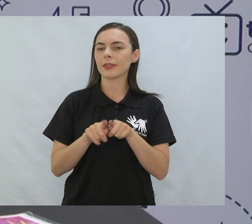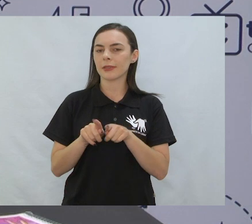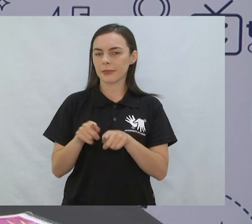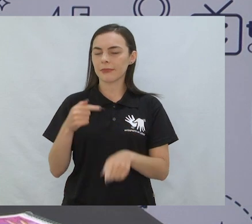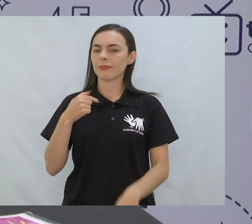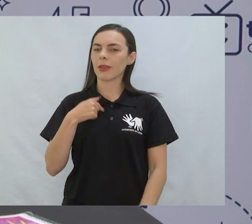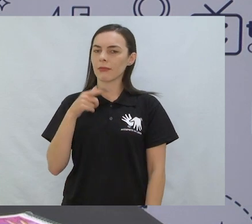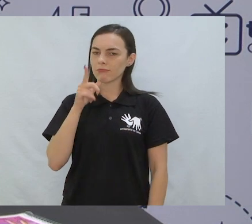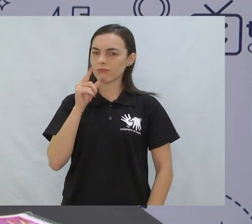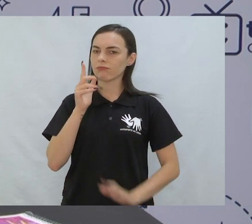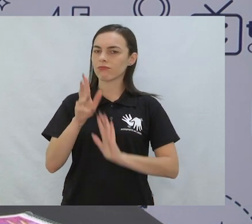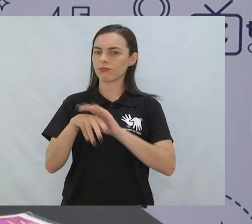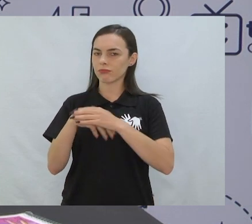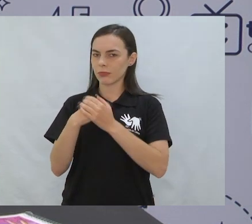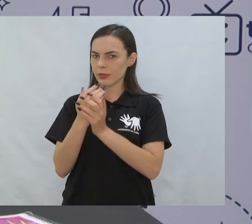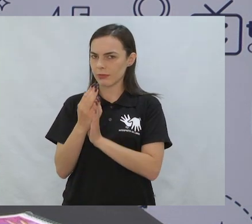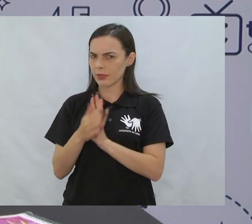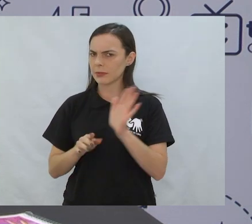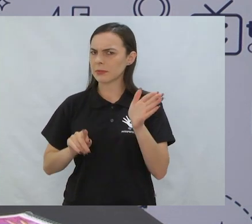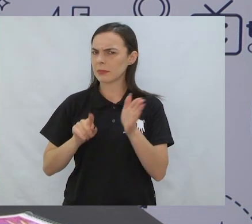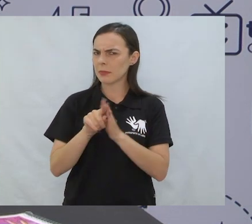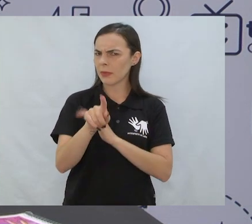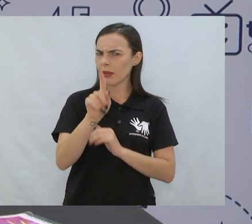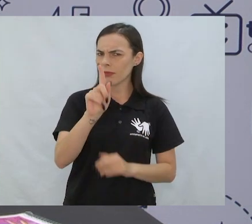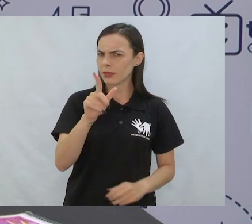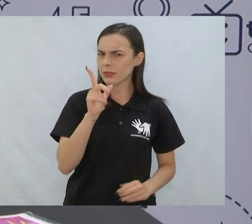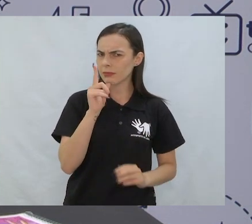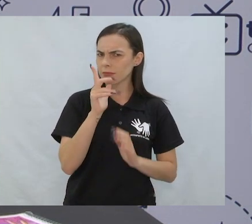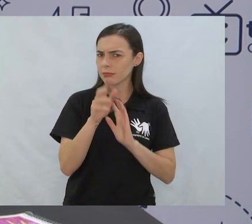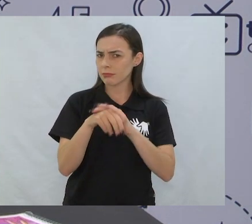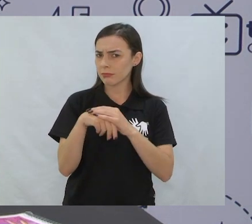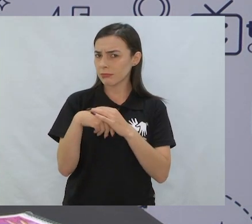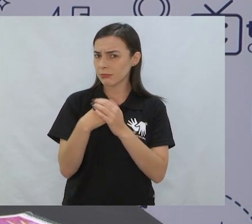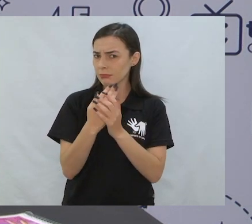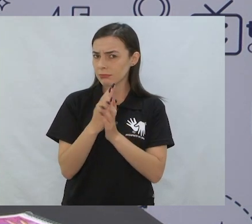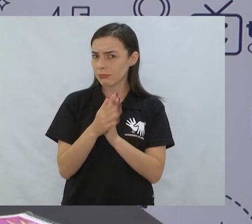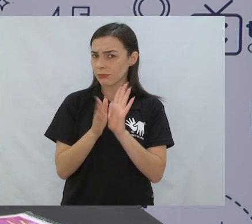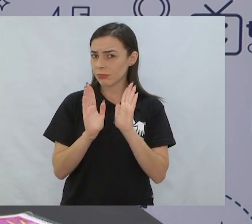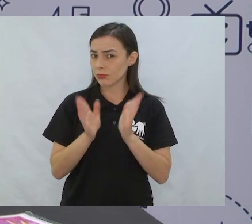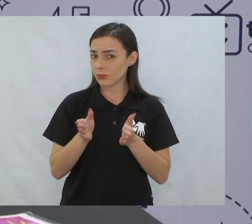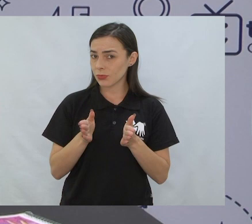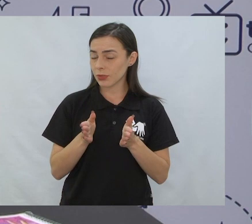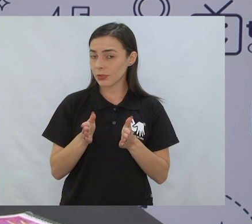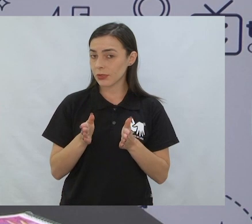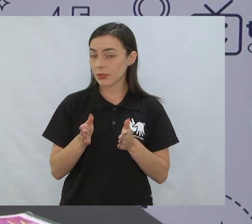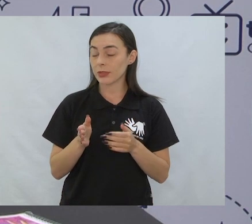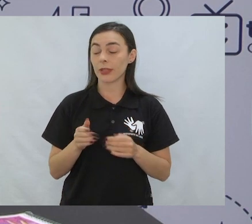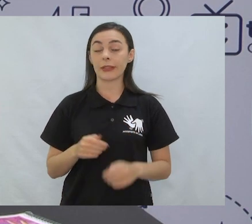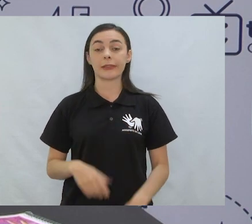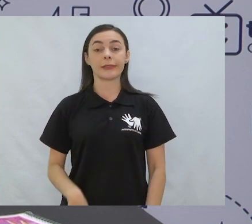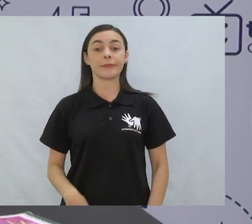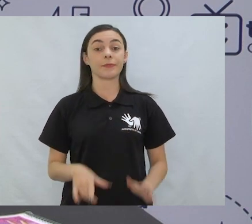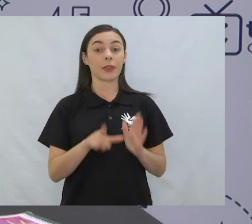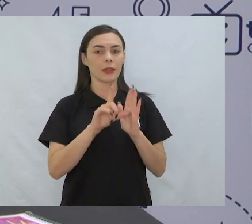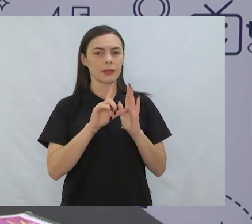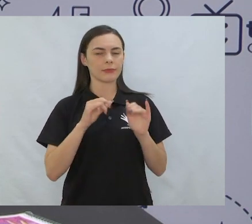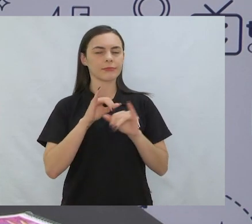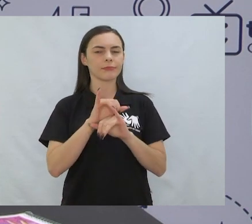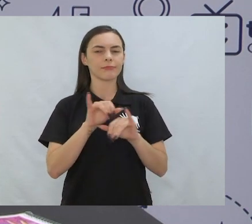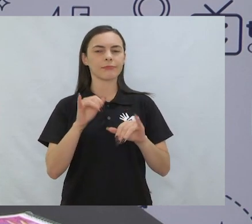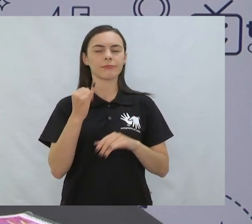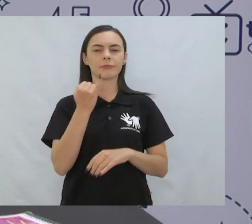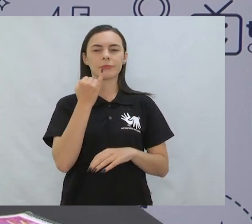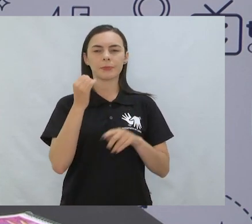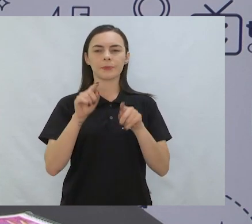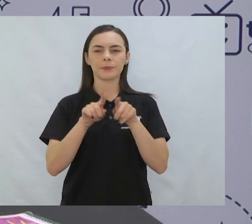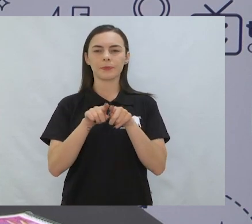a gente também já lavou as mãos. Você já tinha lavado as suas mãos? Só que antes, eu também tenho que falar uma coisa